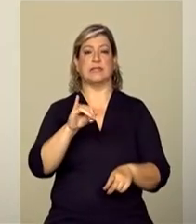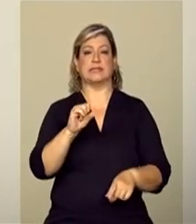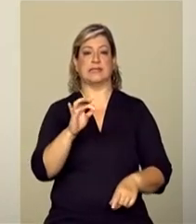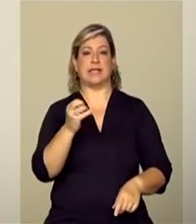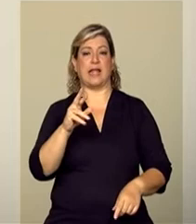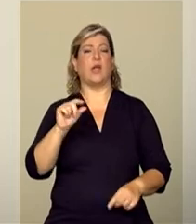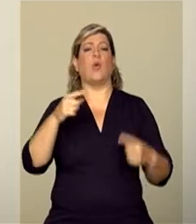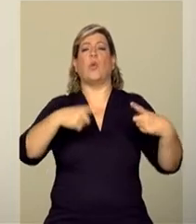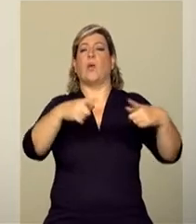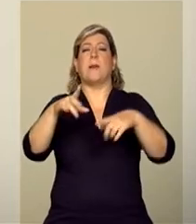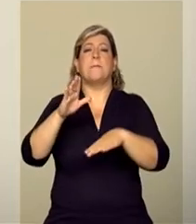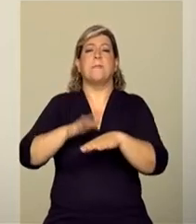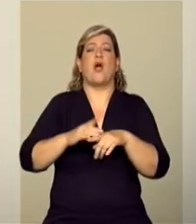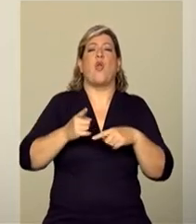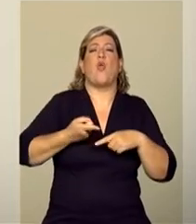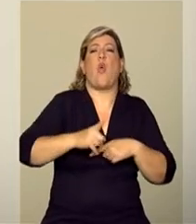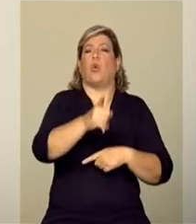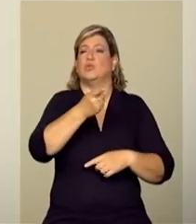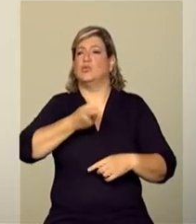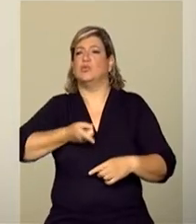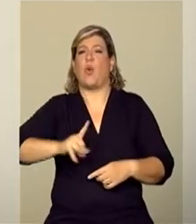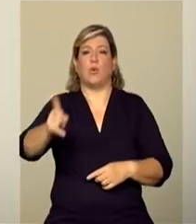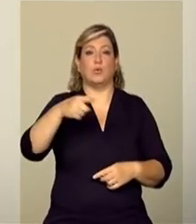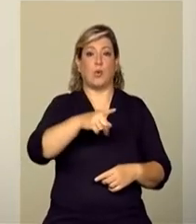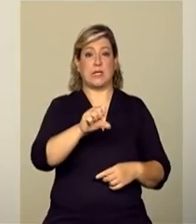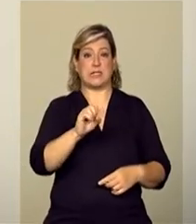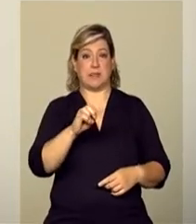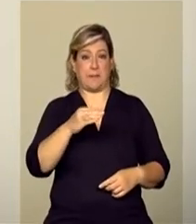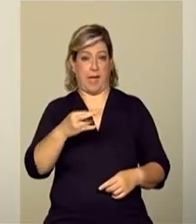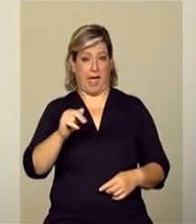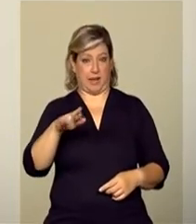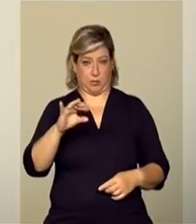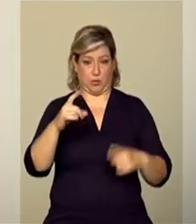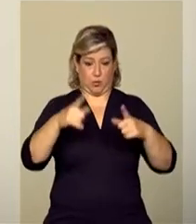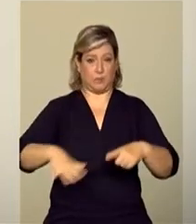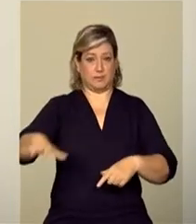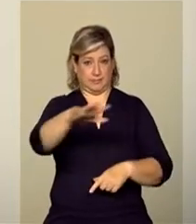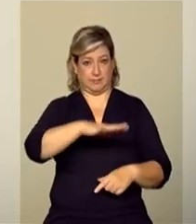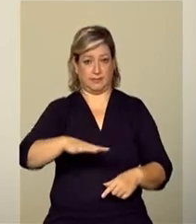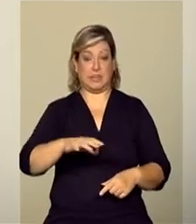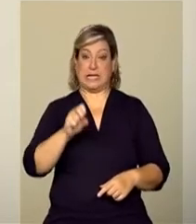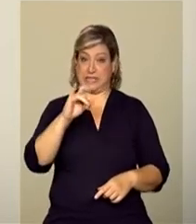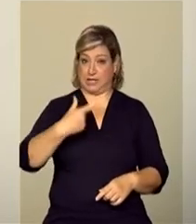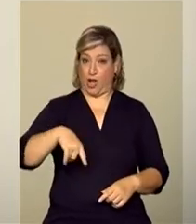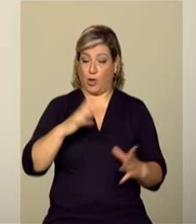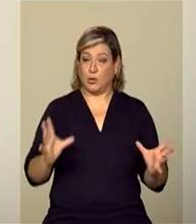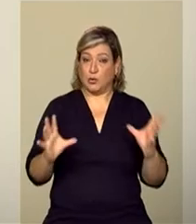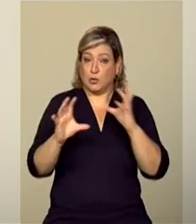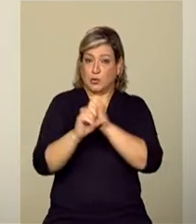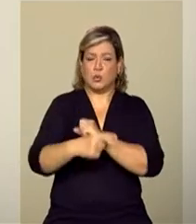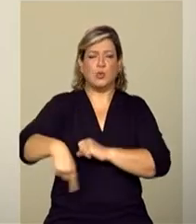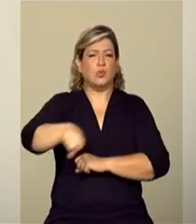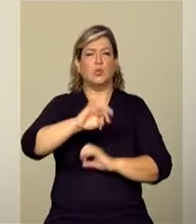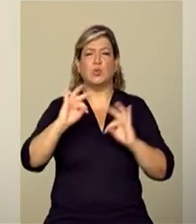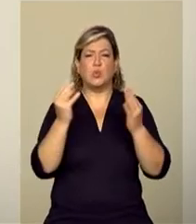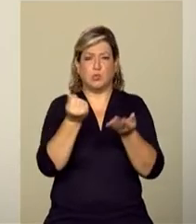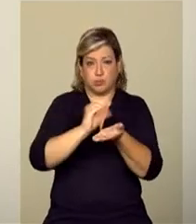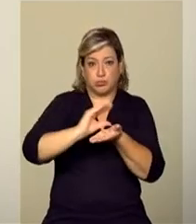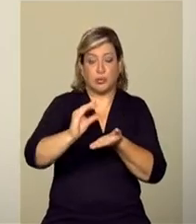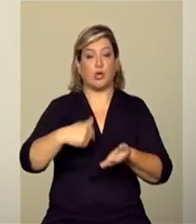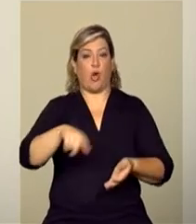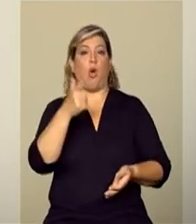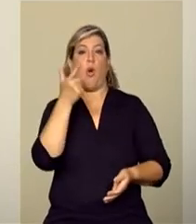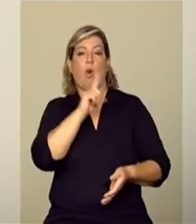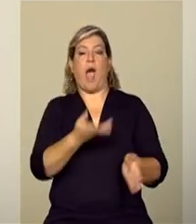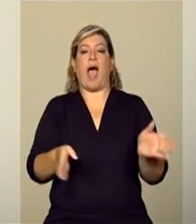mais distantes do semiárido veja só se a gente somar todos esses investimentos nós